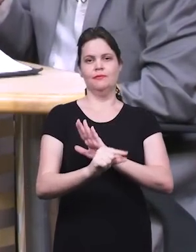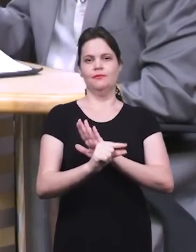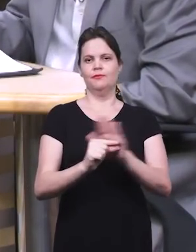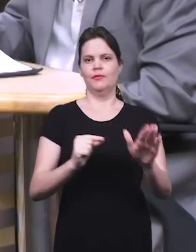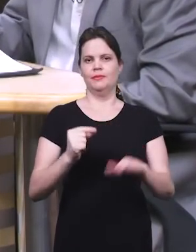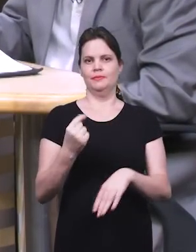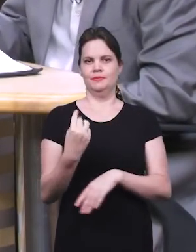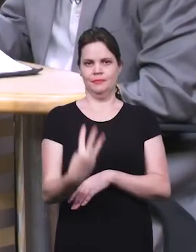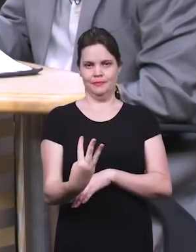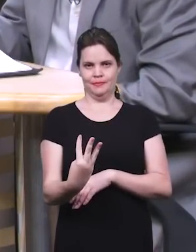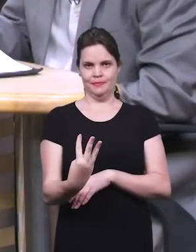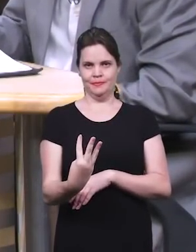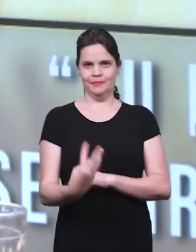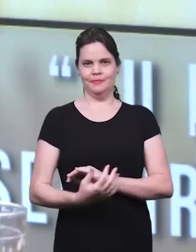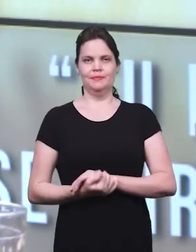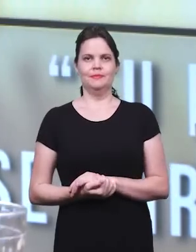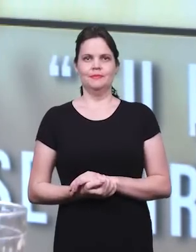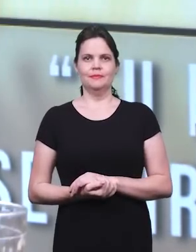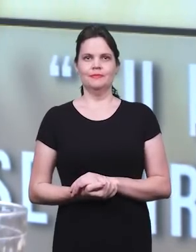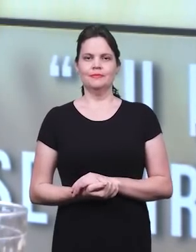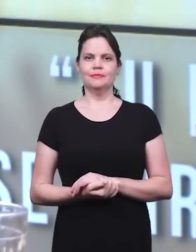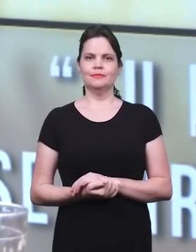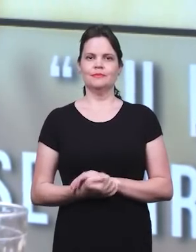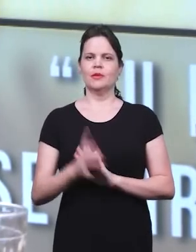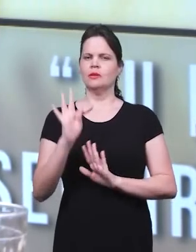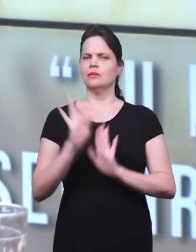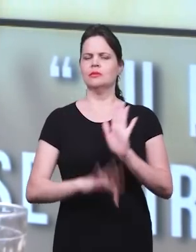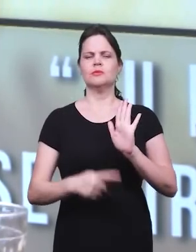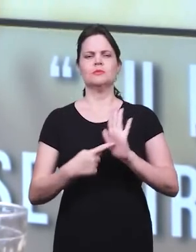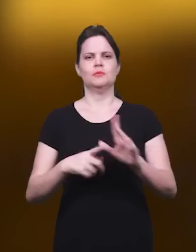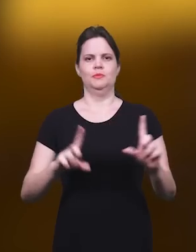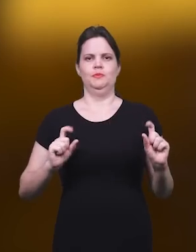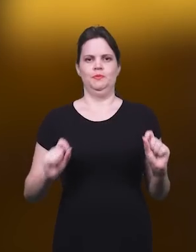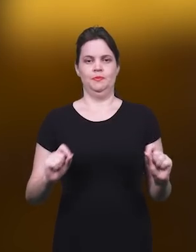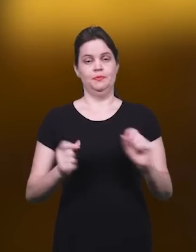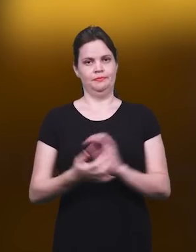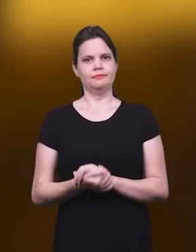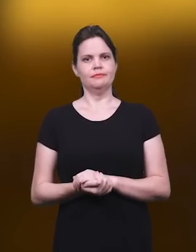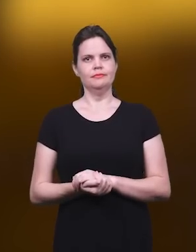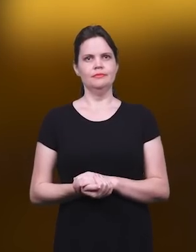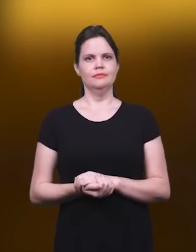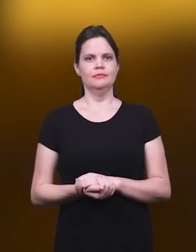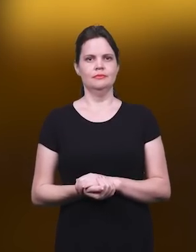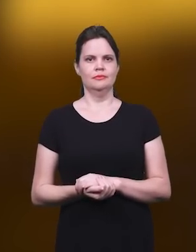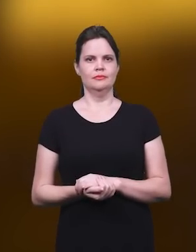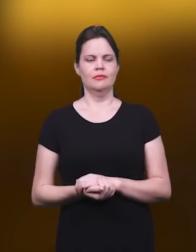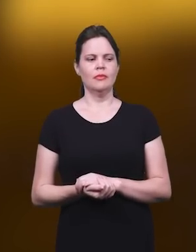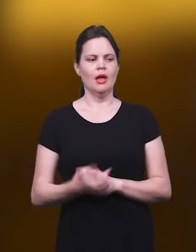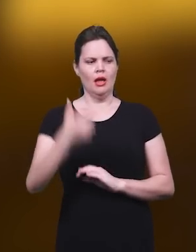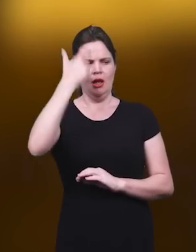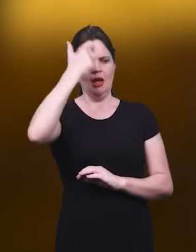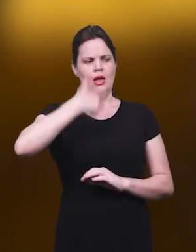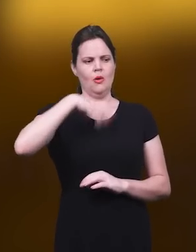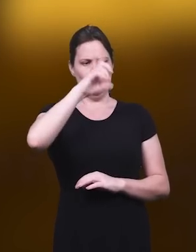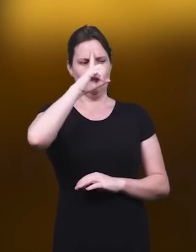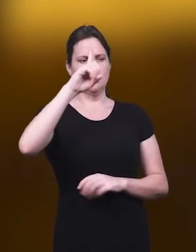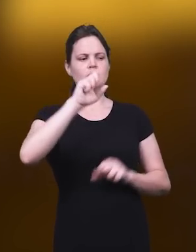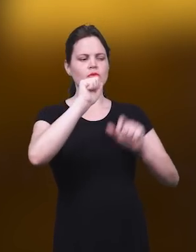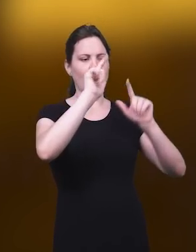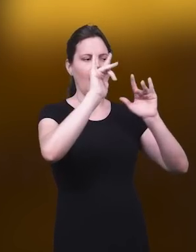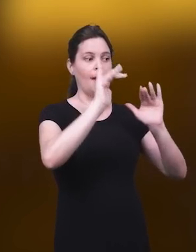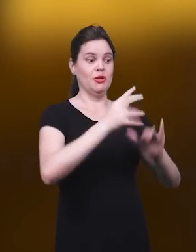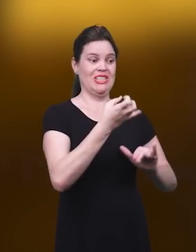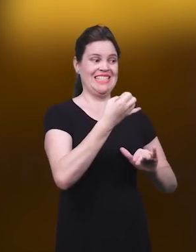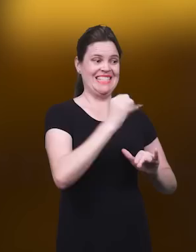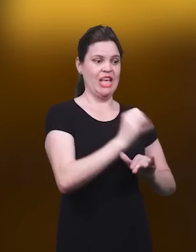nós vamos ler o verso 3, que nos diz assim: E abençoarei os que te